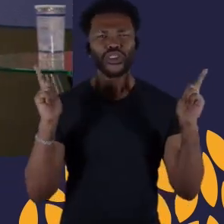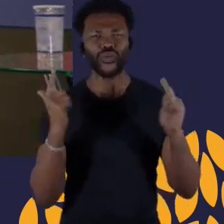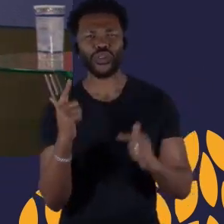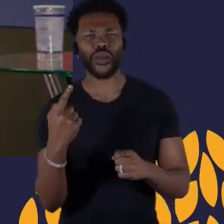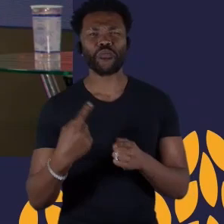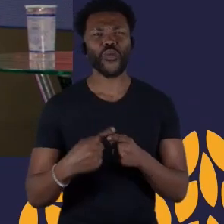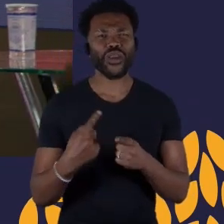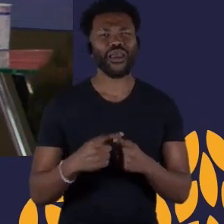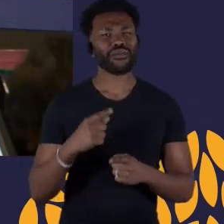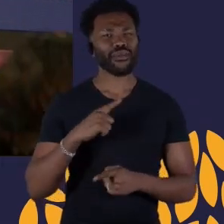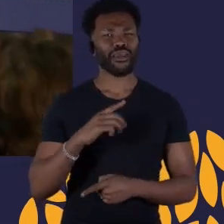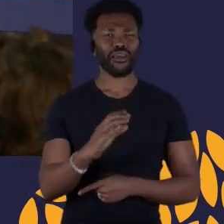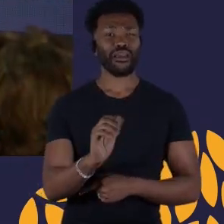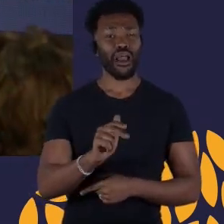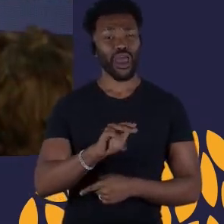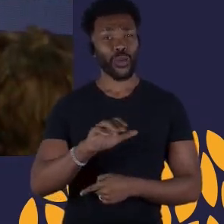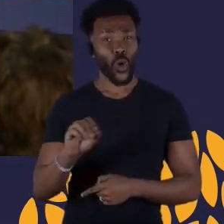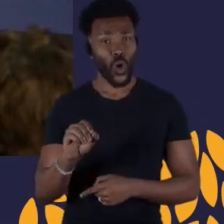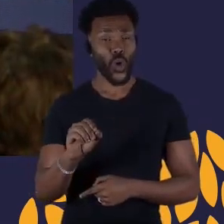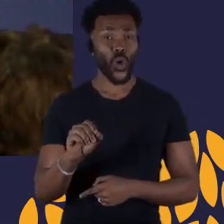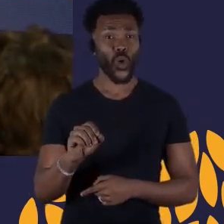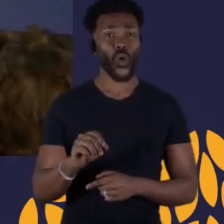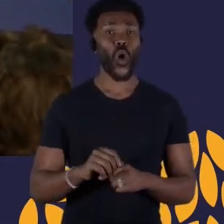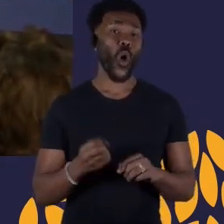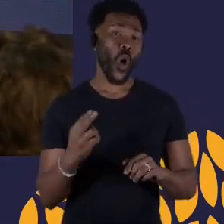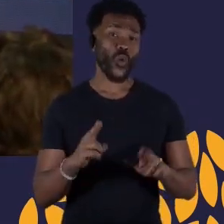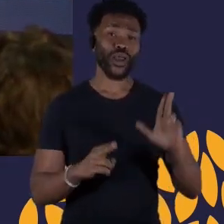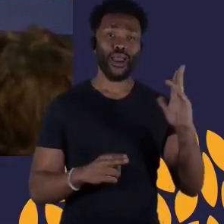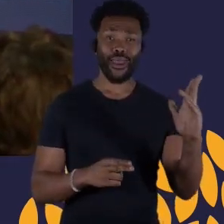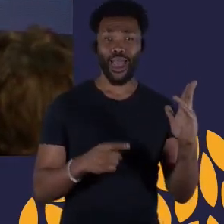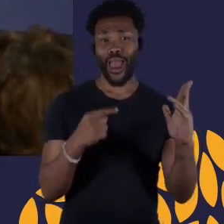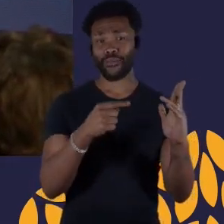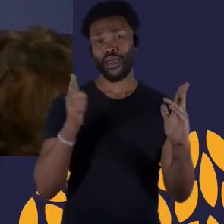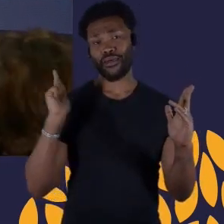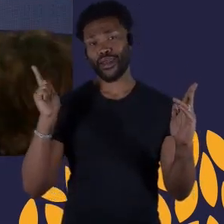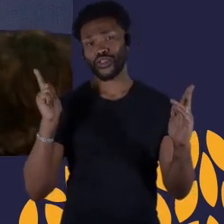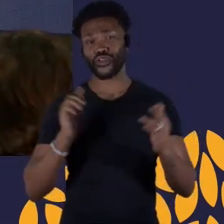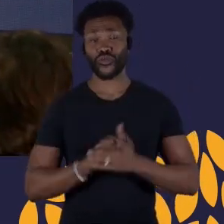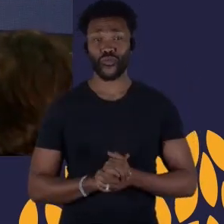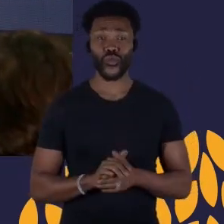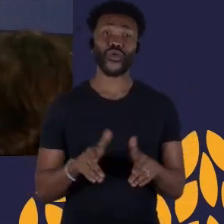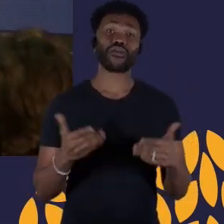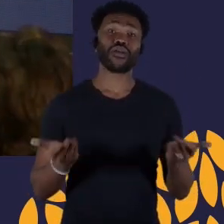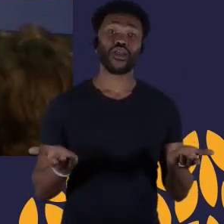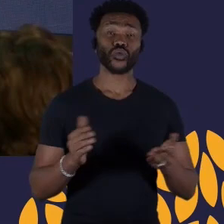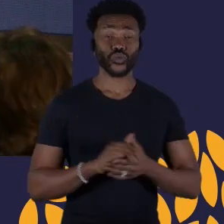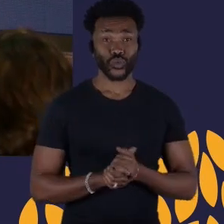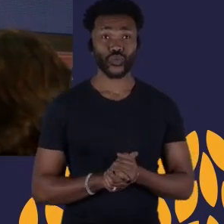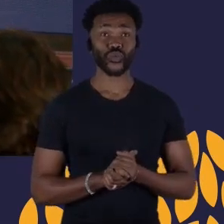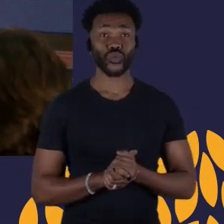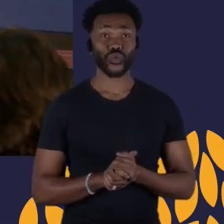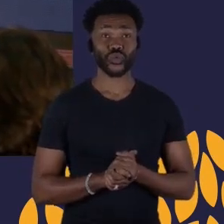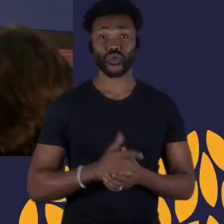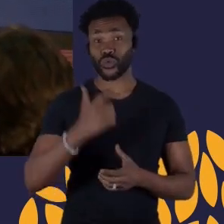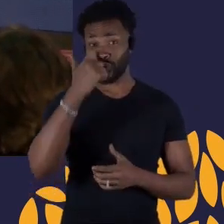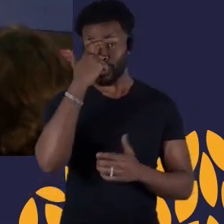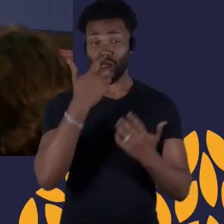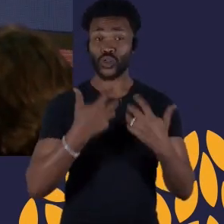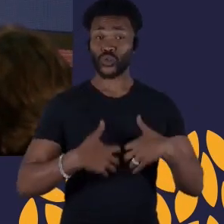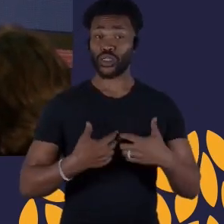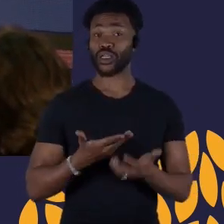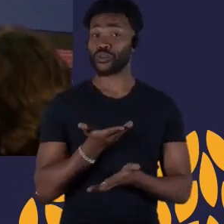tem cânhamo recreativo, ou cannabis recreativo. Que é isso? Perda de